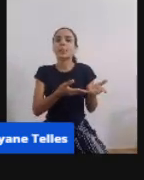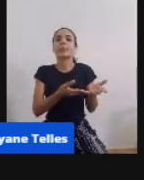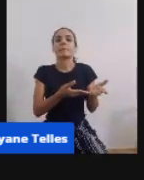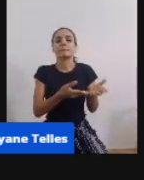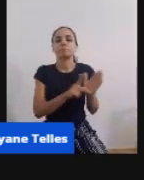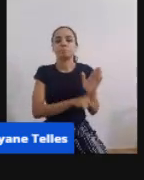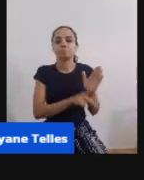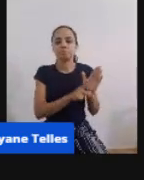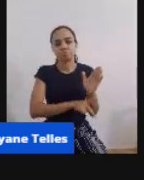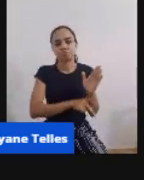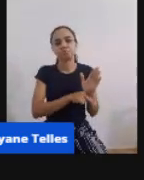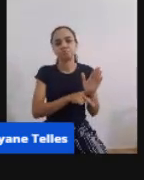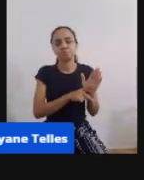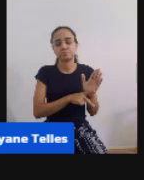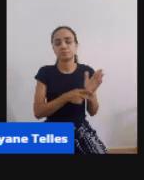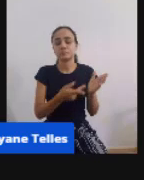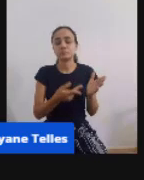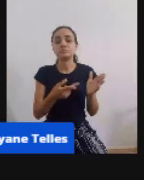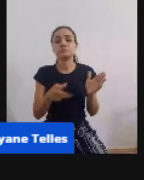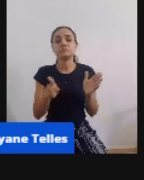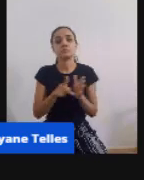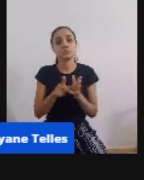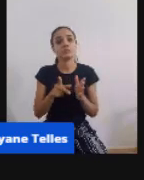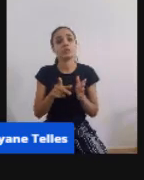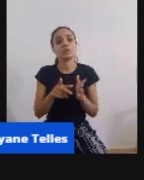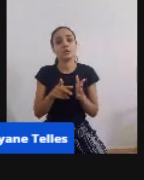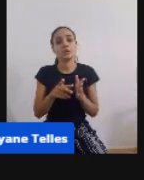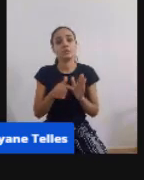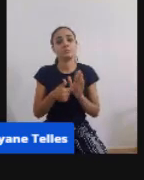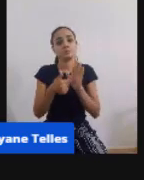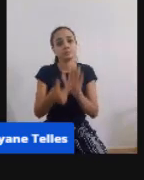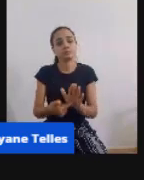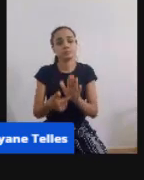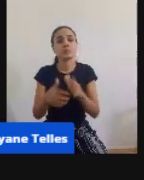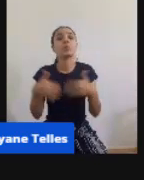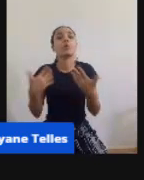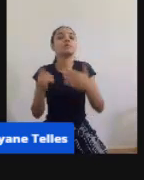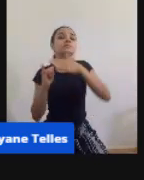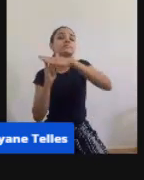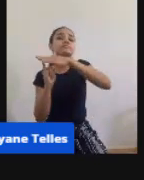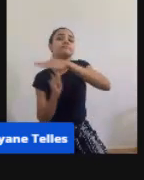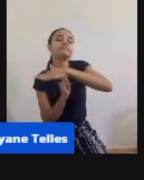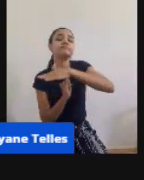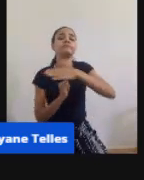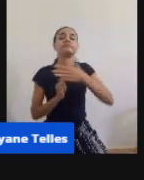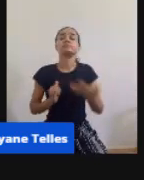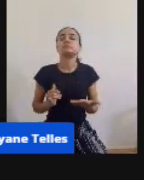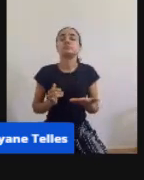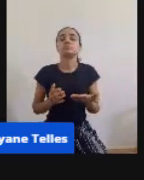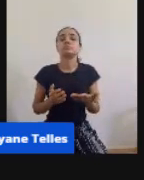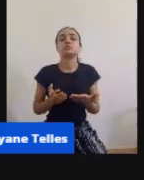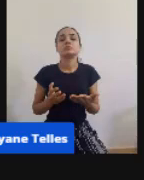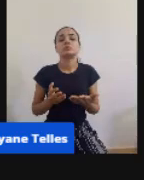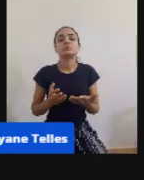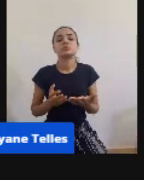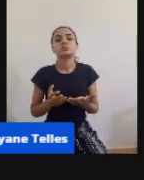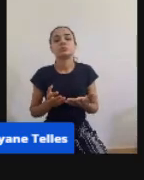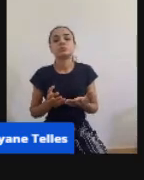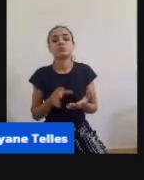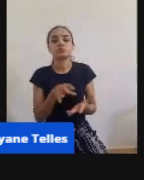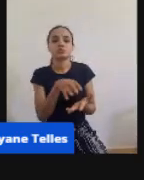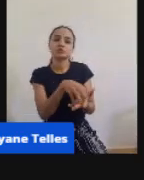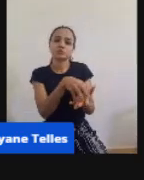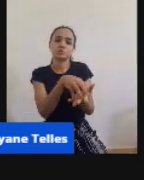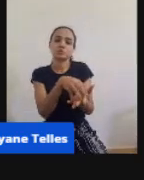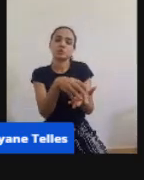mesmo? A identificação do professor, o ano, a turma que o professor está utilizando, né?